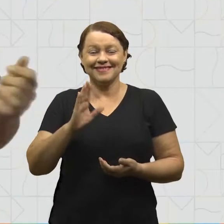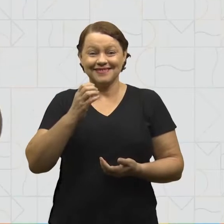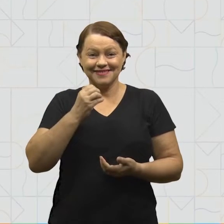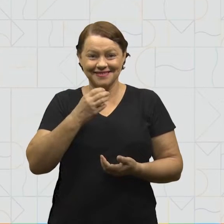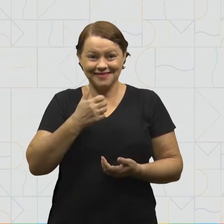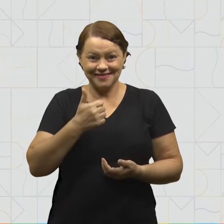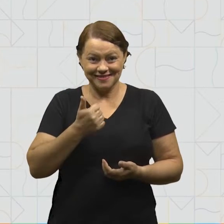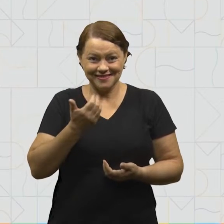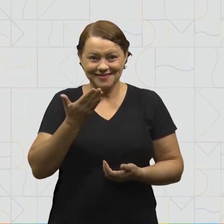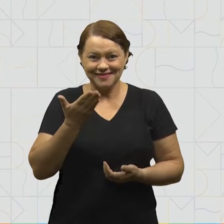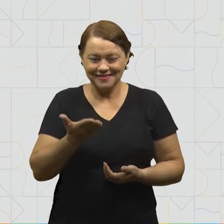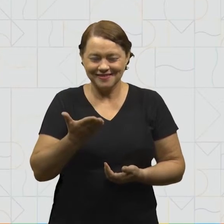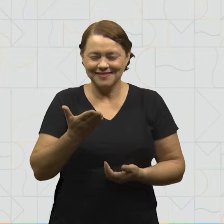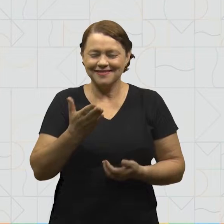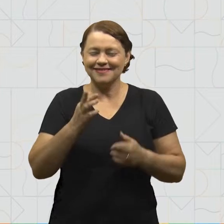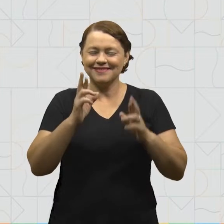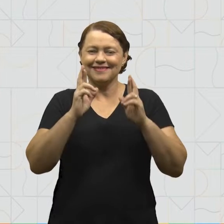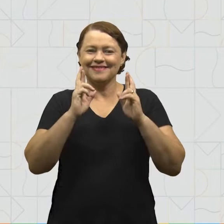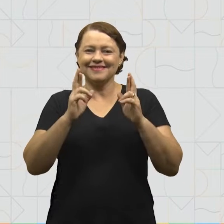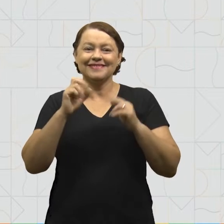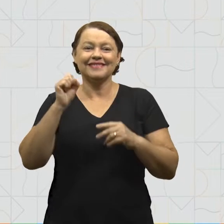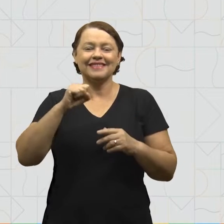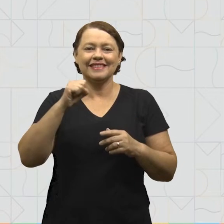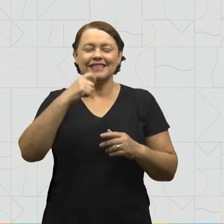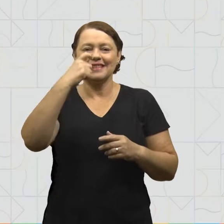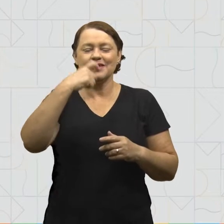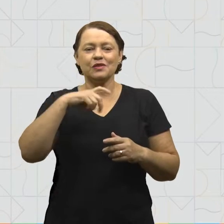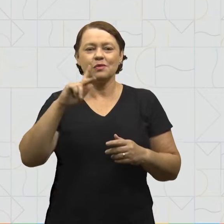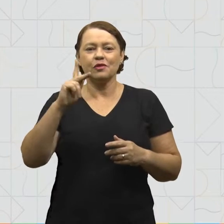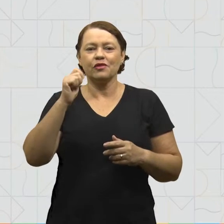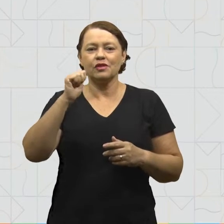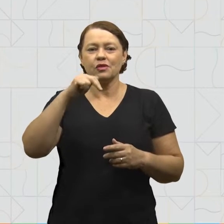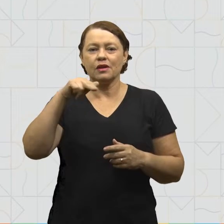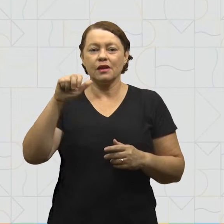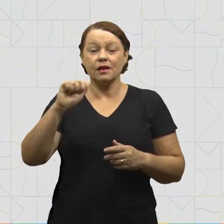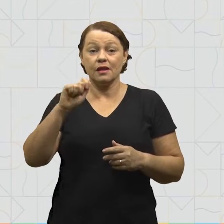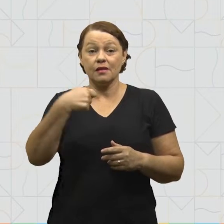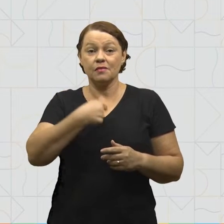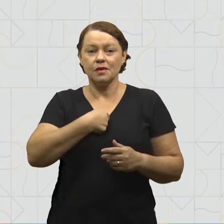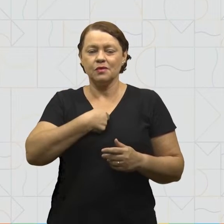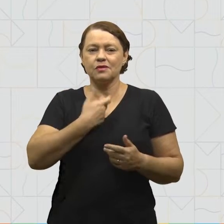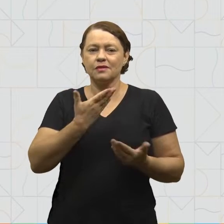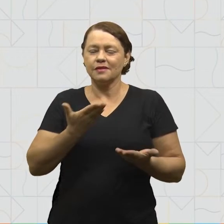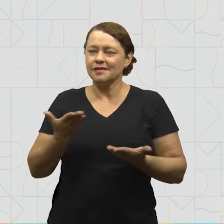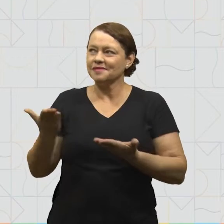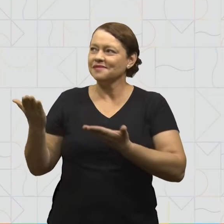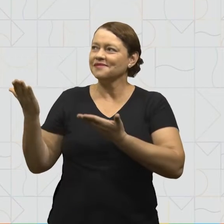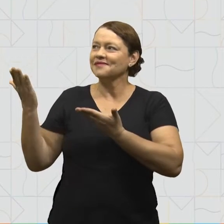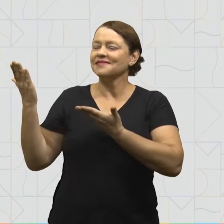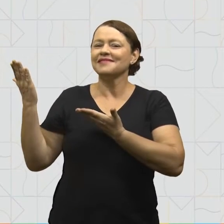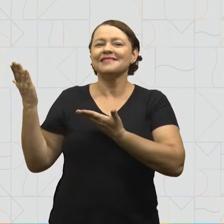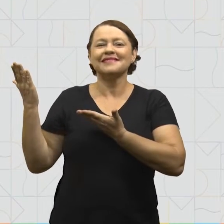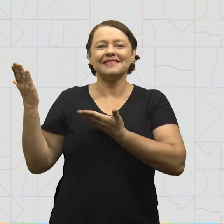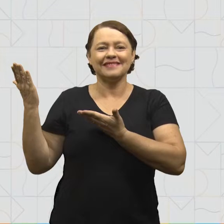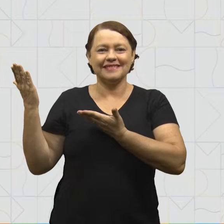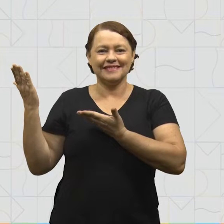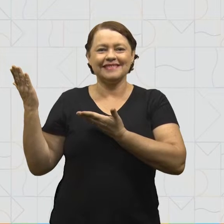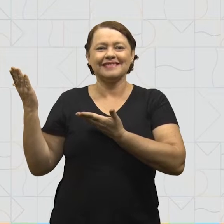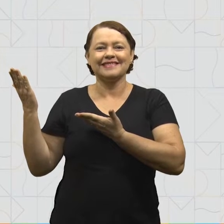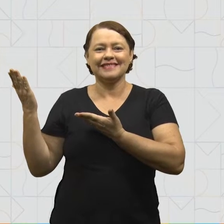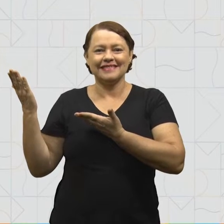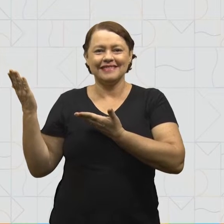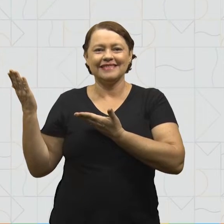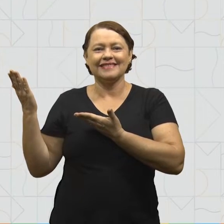Olá, tudo bem com você? Espero que sim. Sou a professora Hanna Benacon Maia, meu sinal na comunidade surda